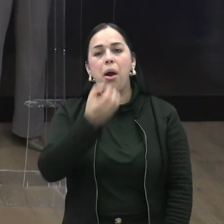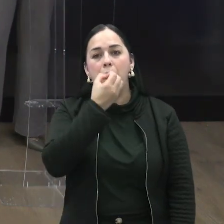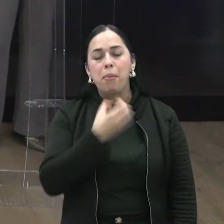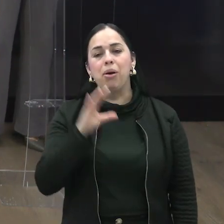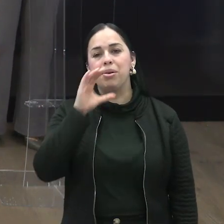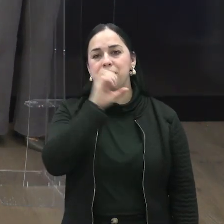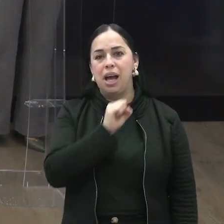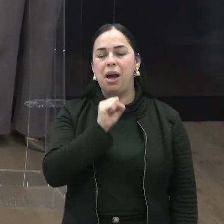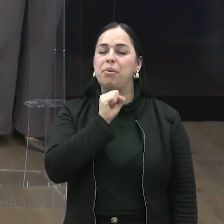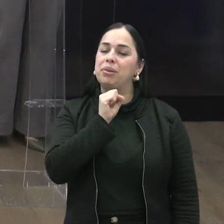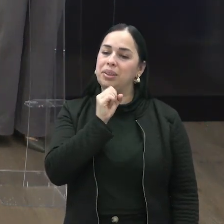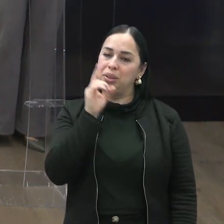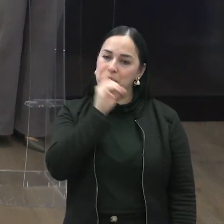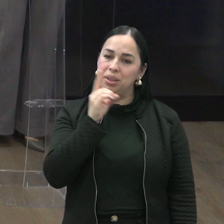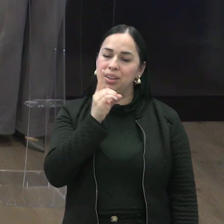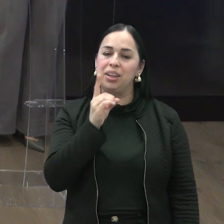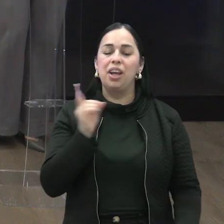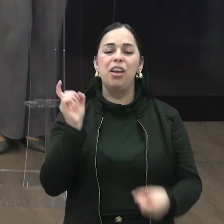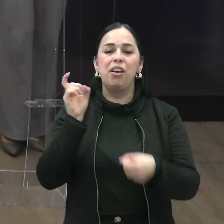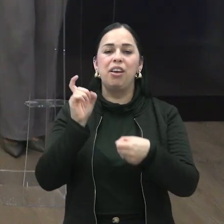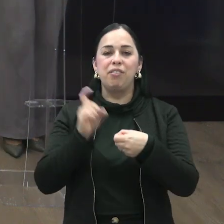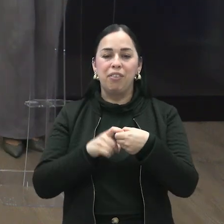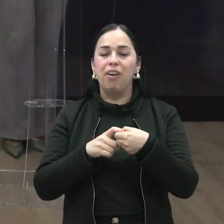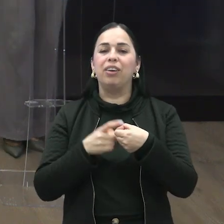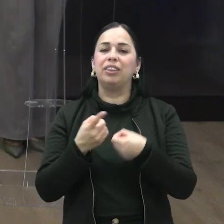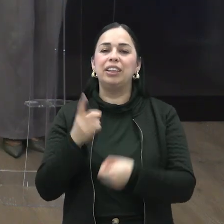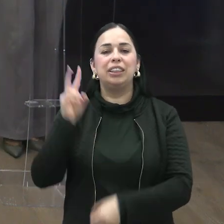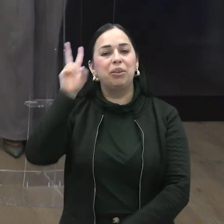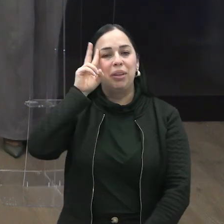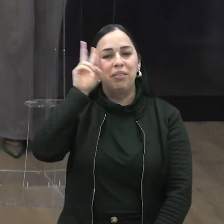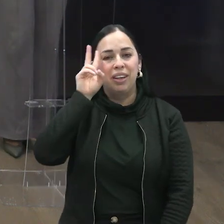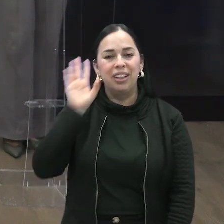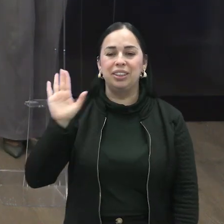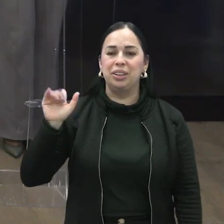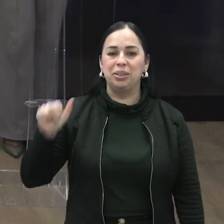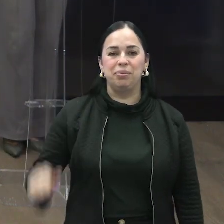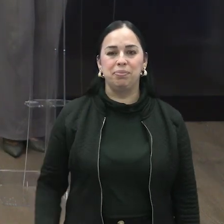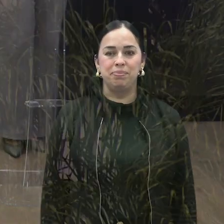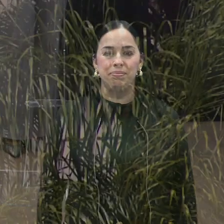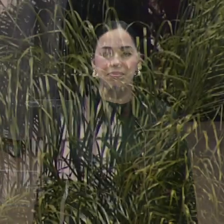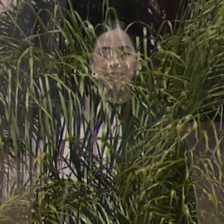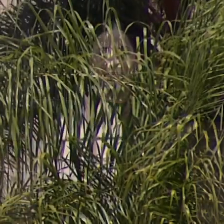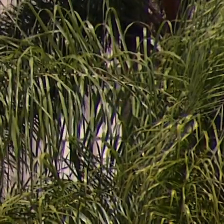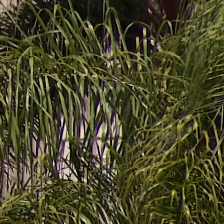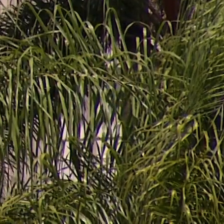Um ótimo fim de semana para você e a gente volta a se encontrar na segunda-feira. Até lá!